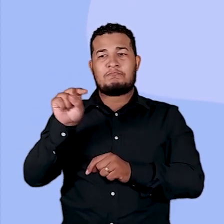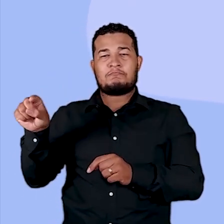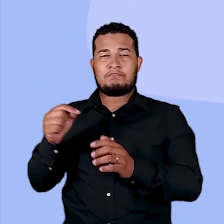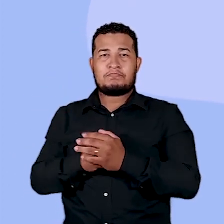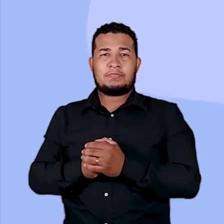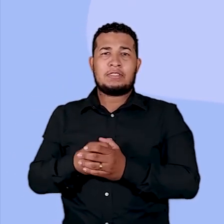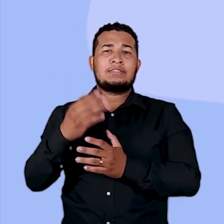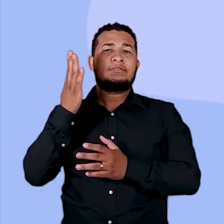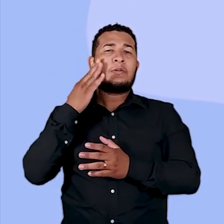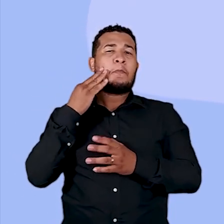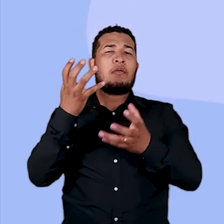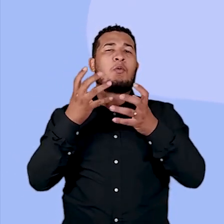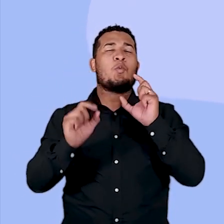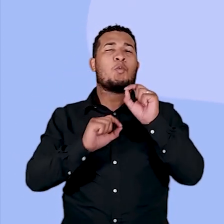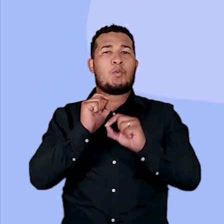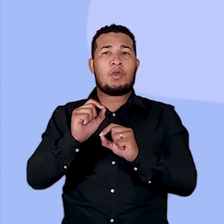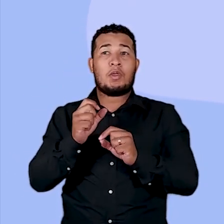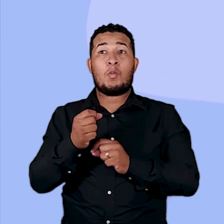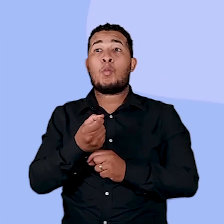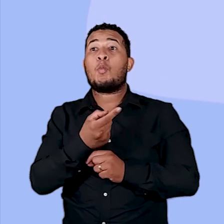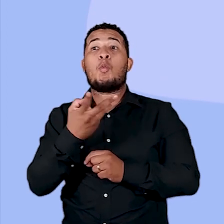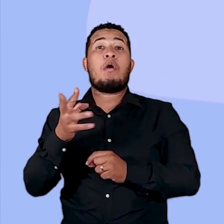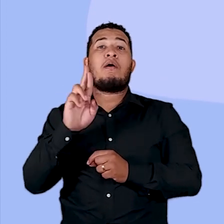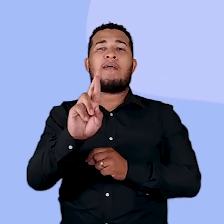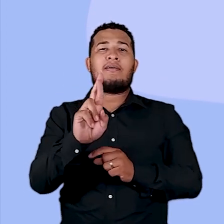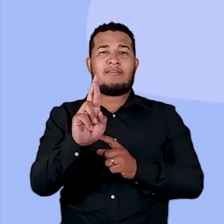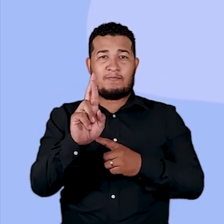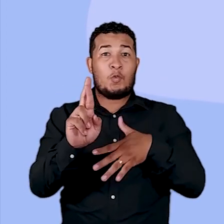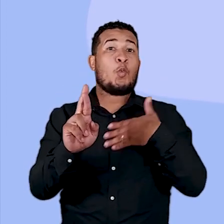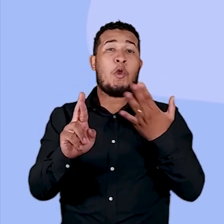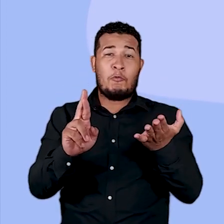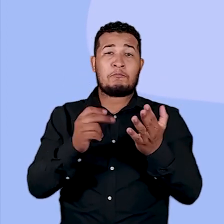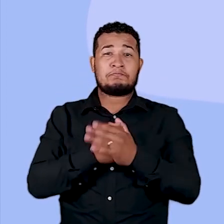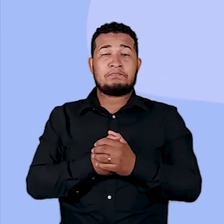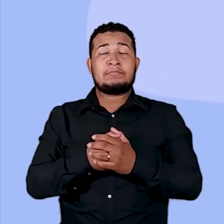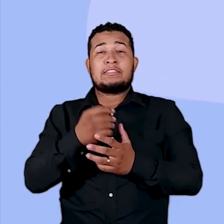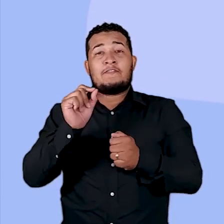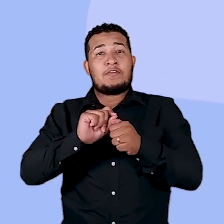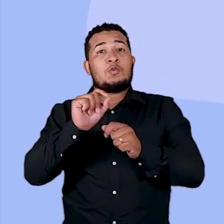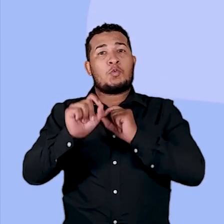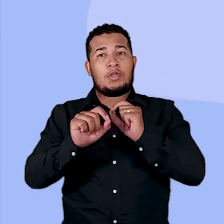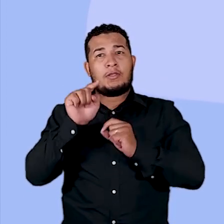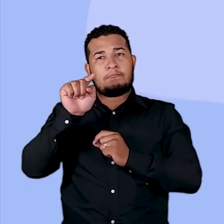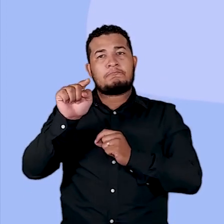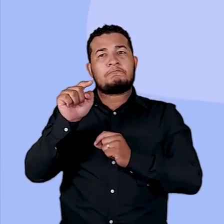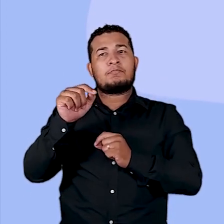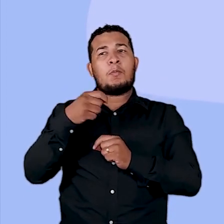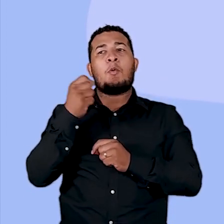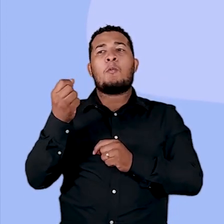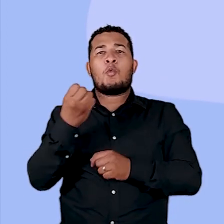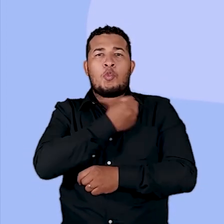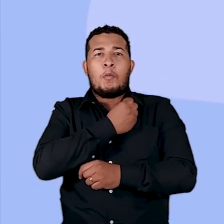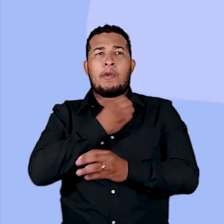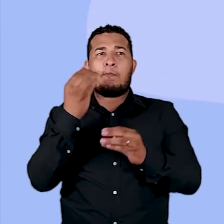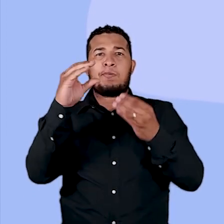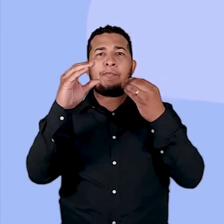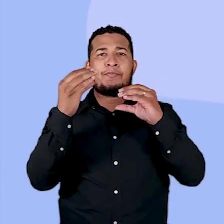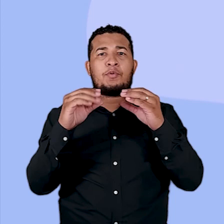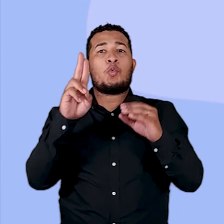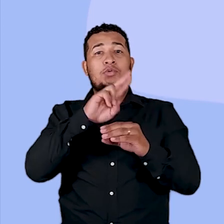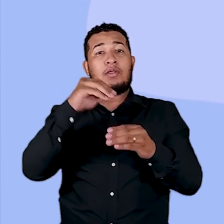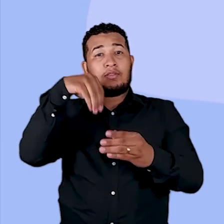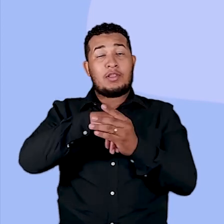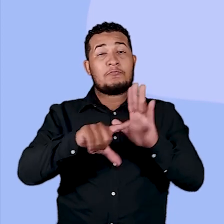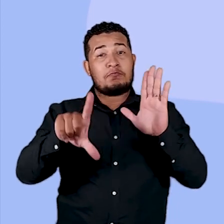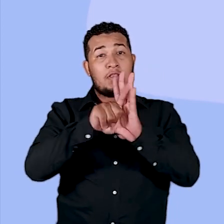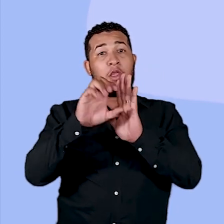quer saber aí, ó, qual é o valor dessa resistência. Eu tenho que pegar esses meus valores e aplicar aí na